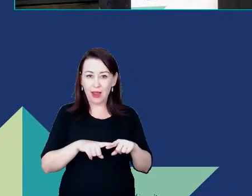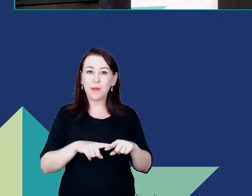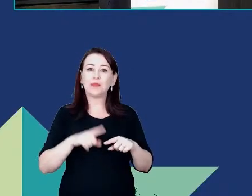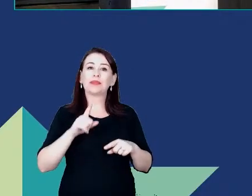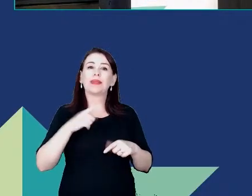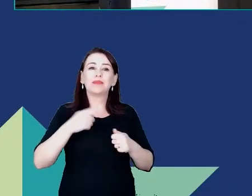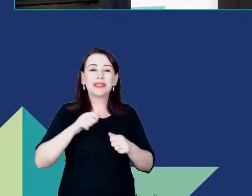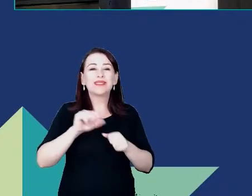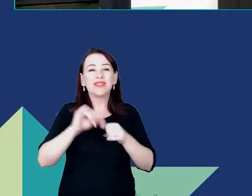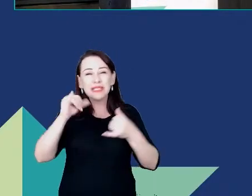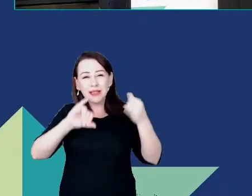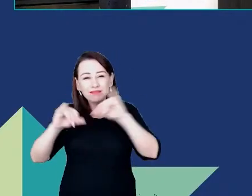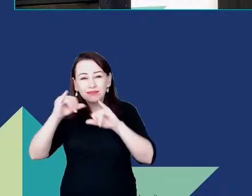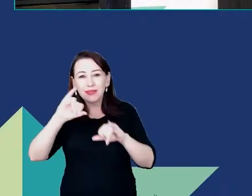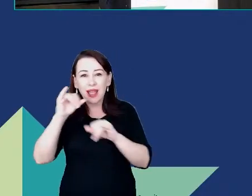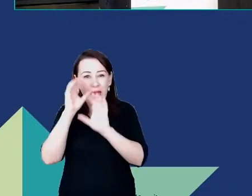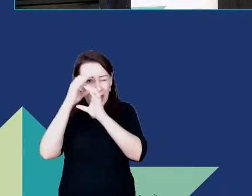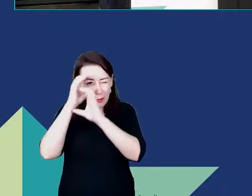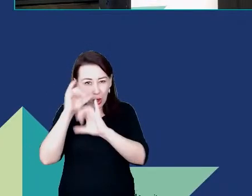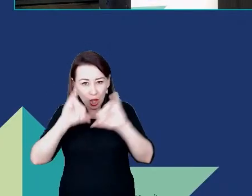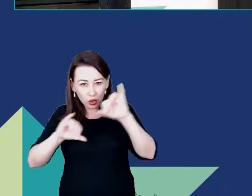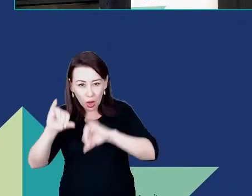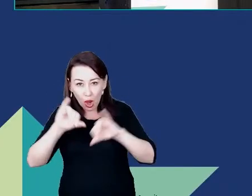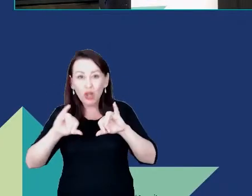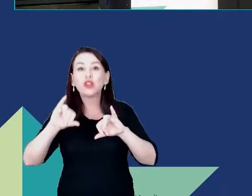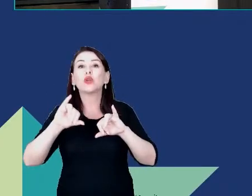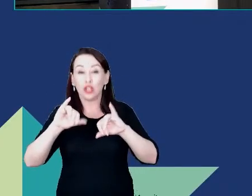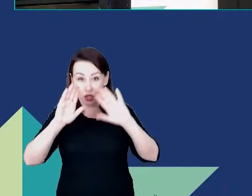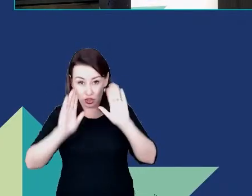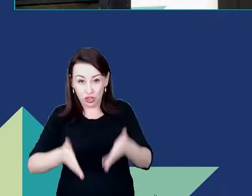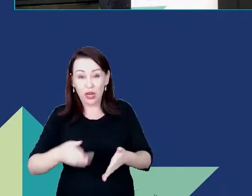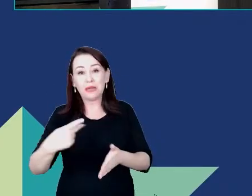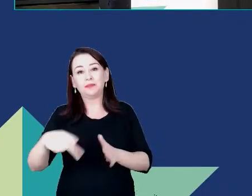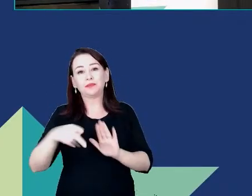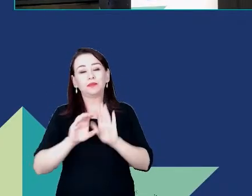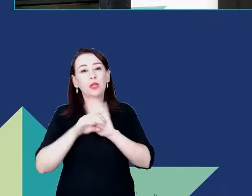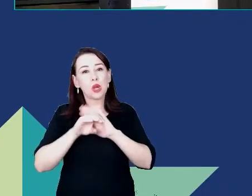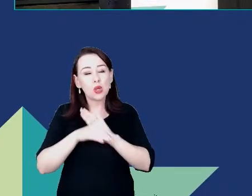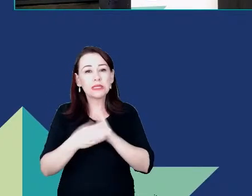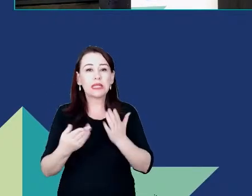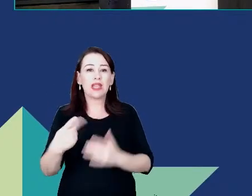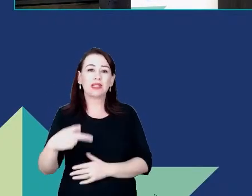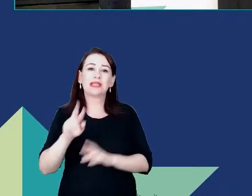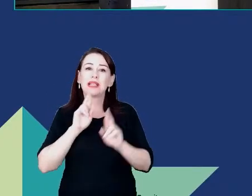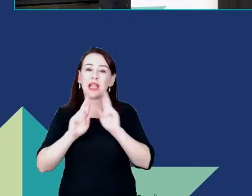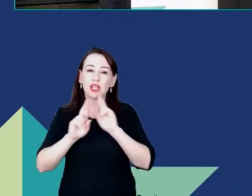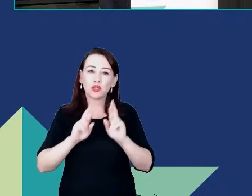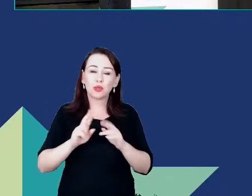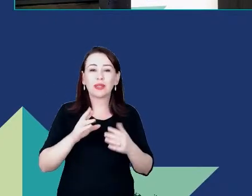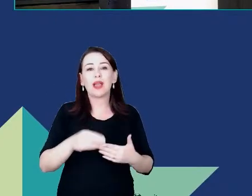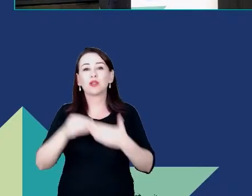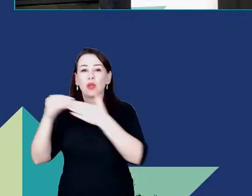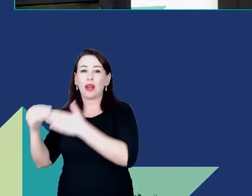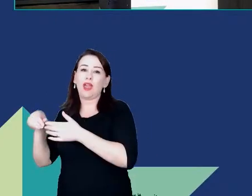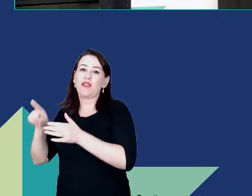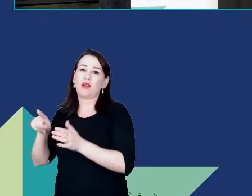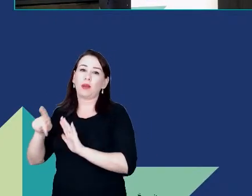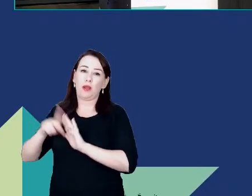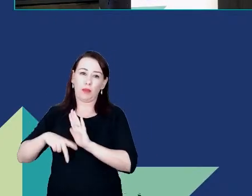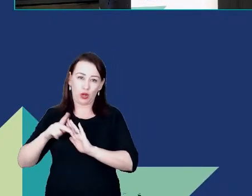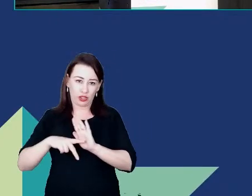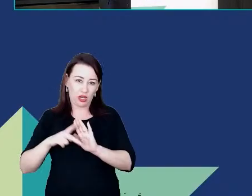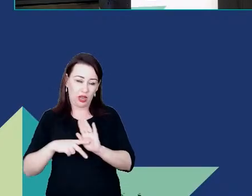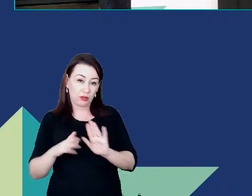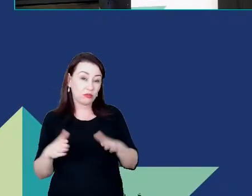e daqui você levar, né, esses conceitos ou esses resultados, né, para um estudo de projeto, né, que pode, de